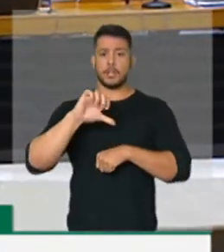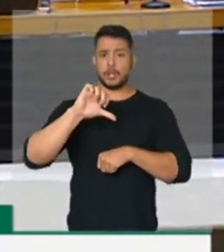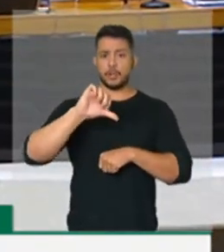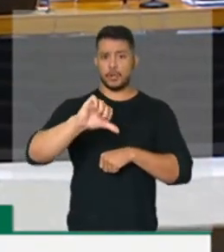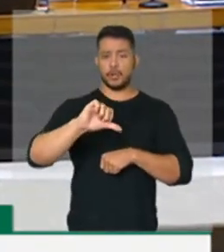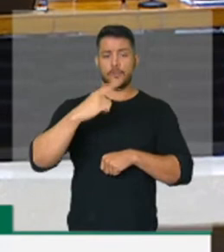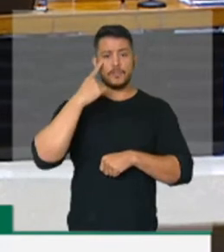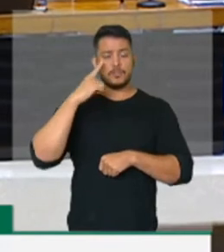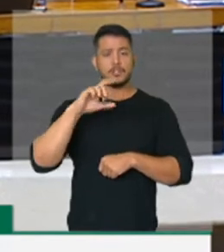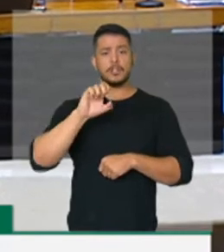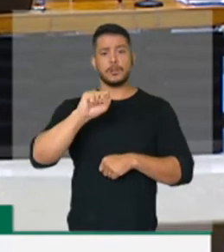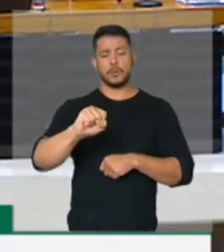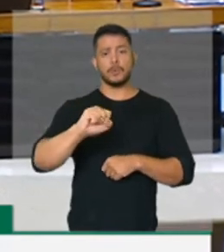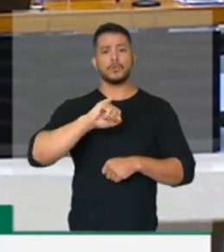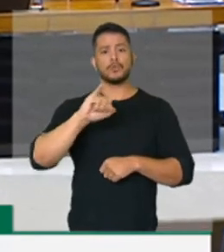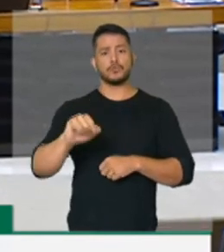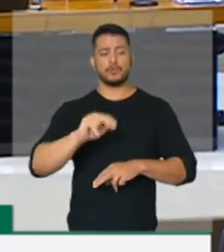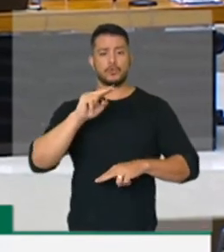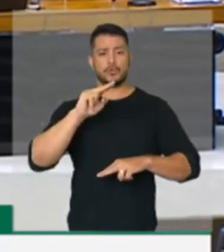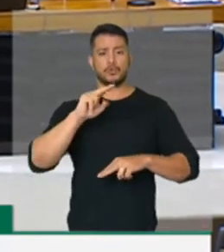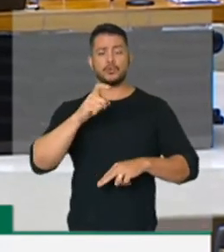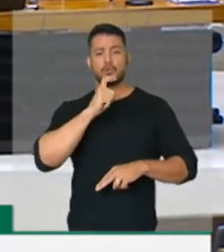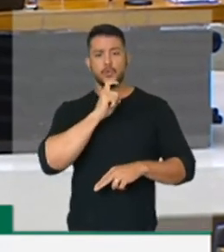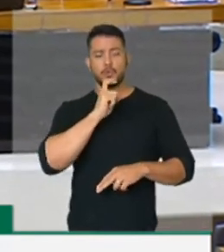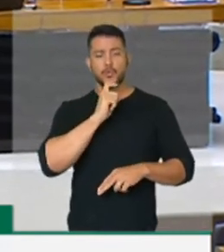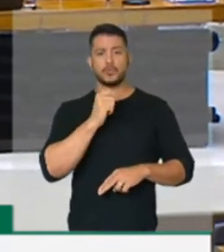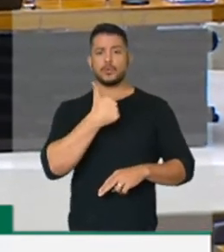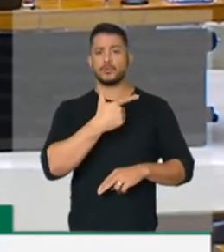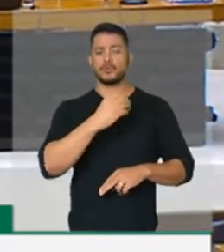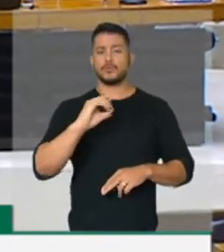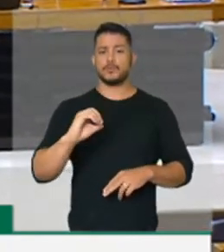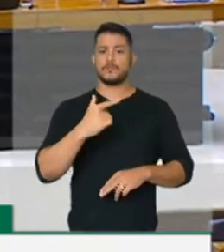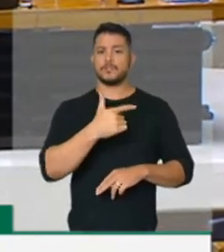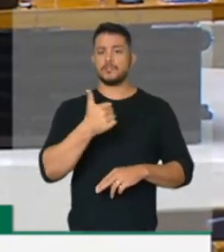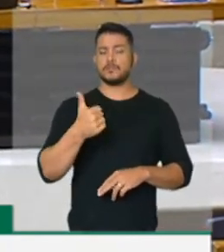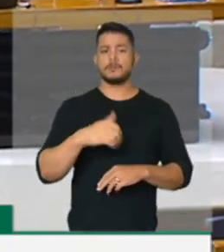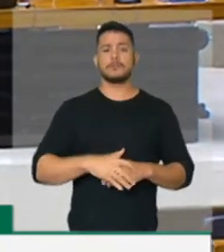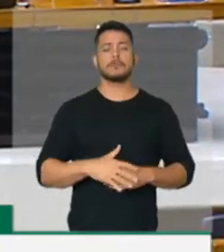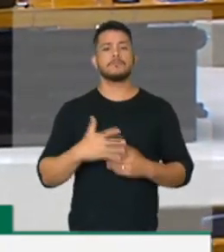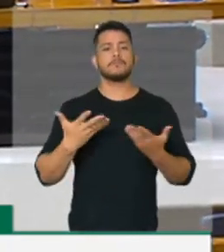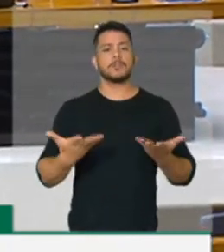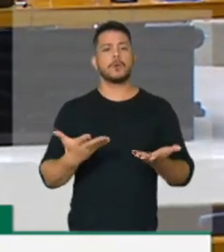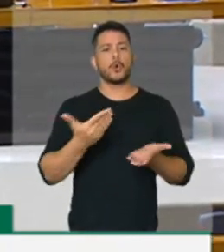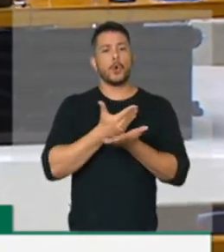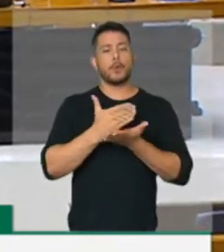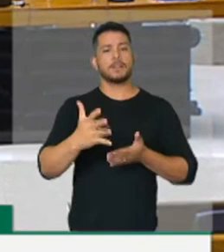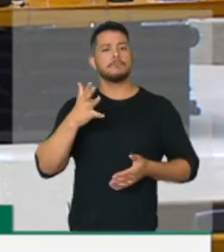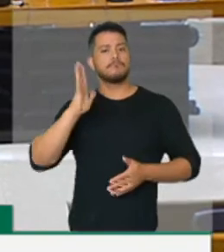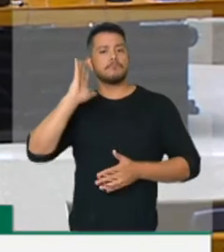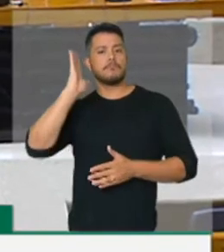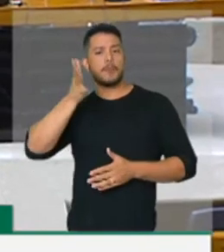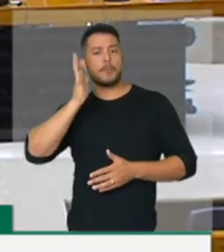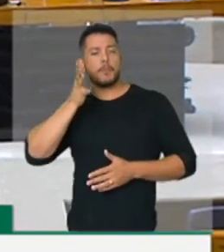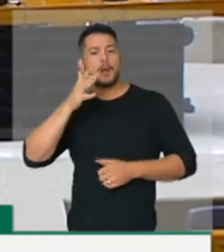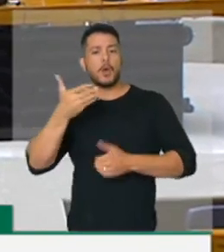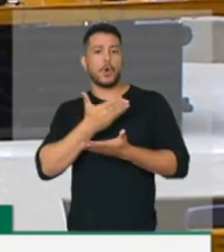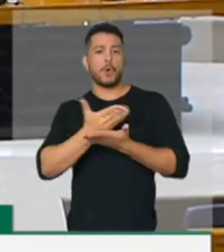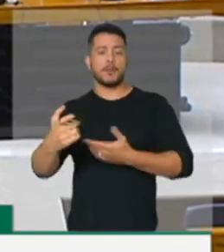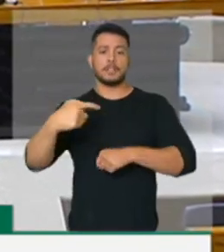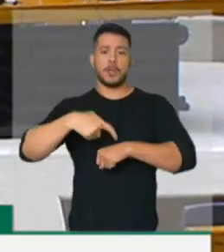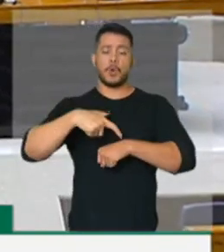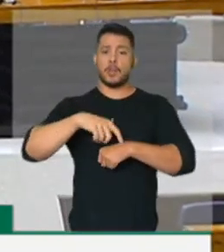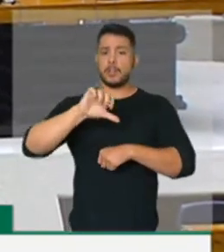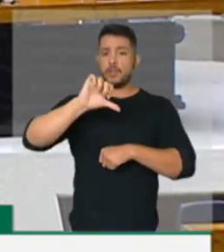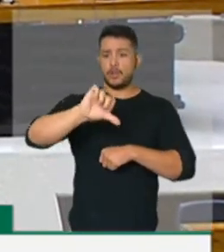8 de julho de 2021. O período de breves comunicados terá início às 9 horas do dia 8 de julho.